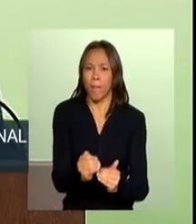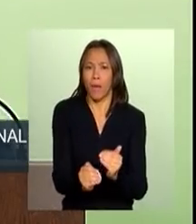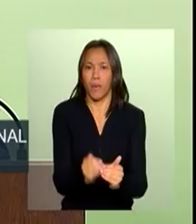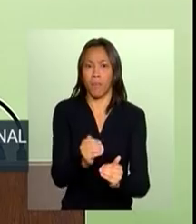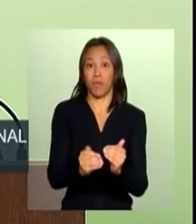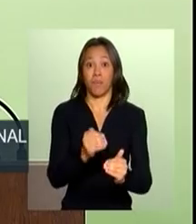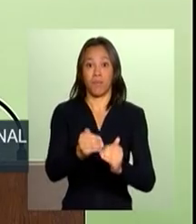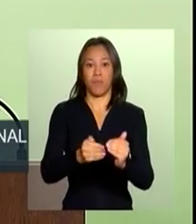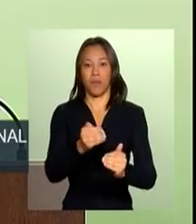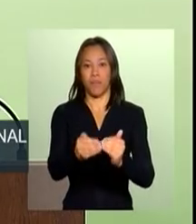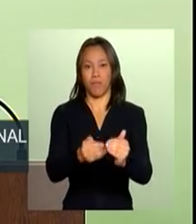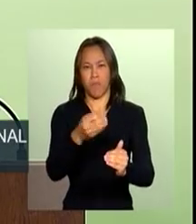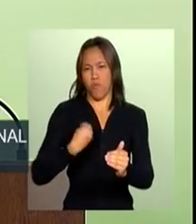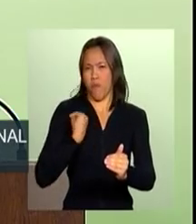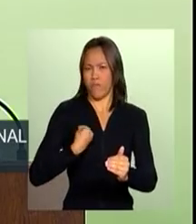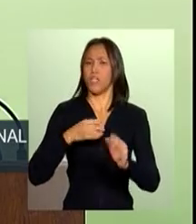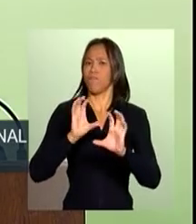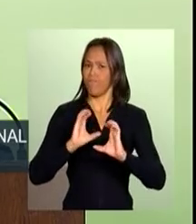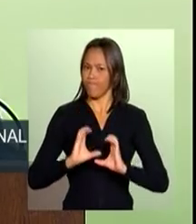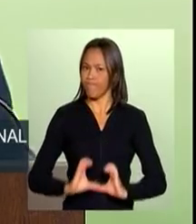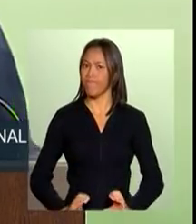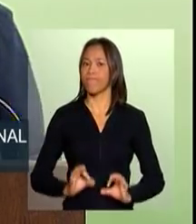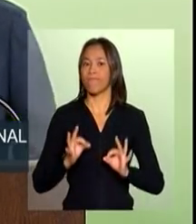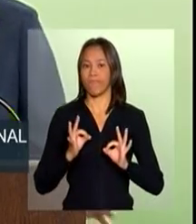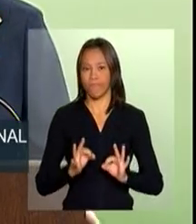por etapa, uma vida cidadã.